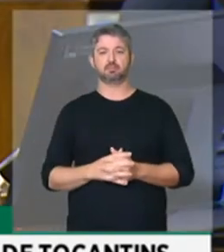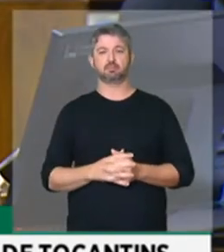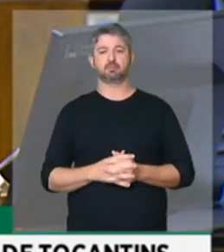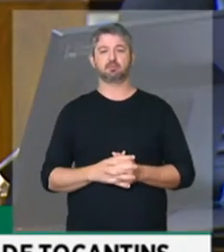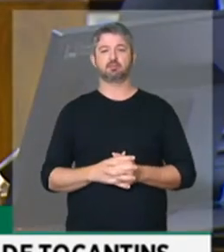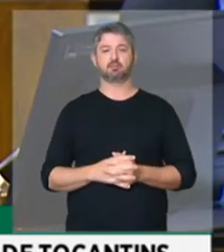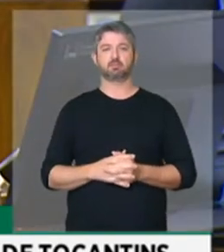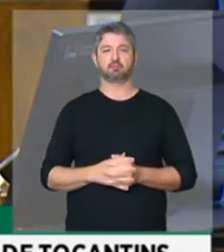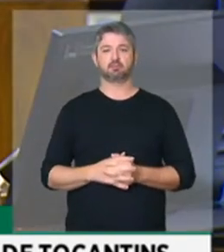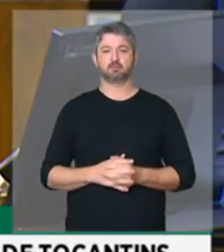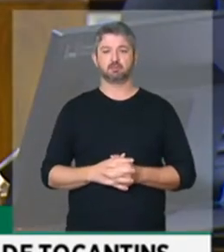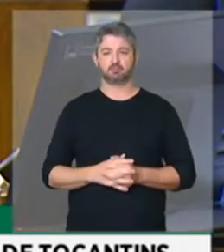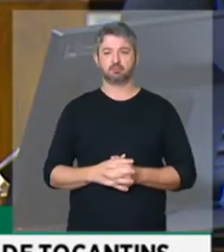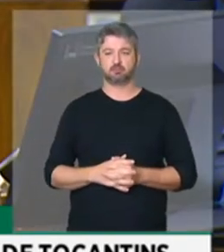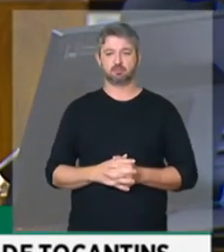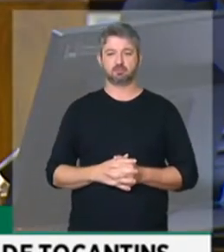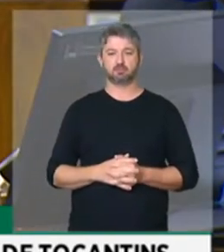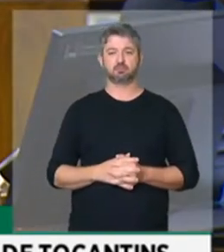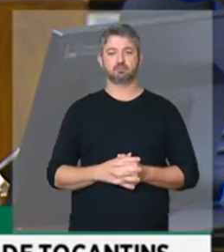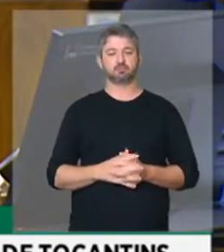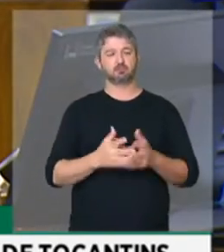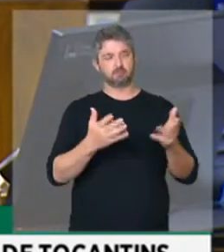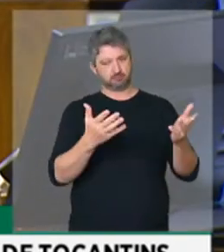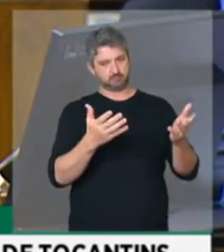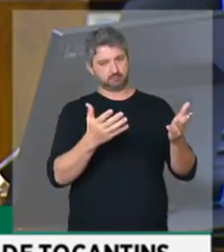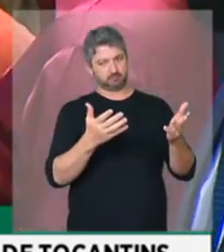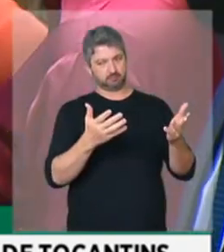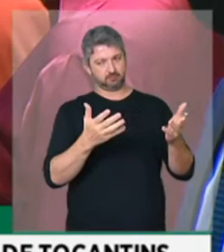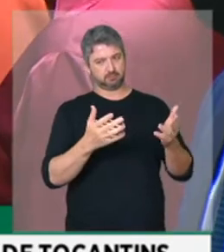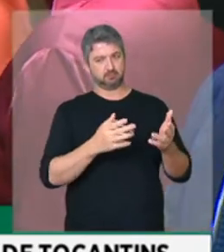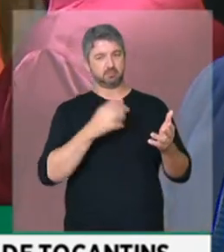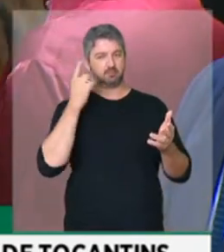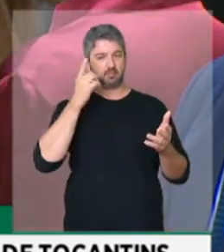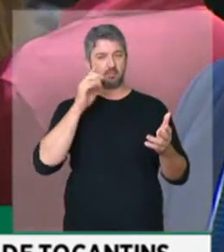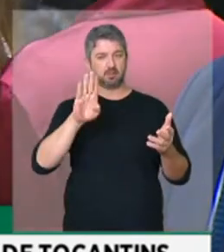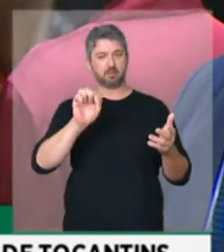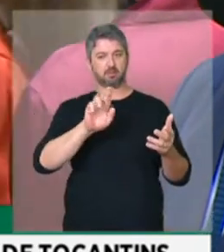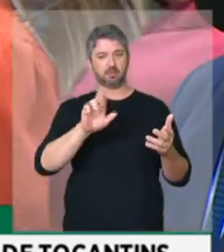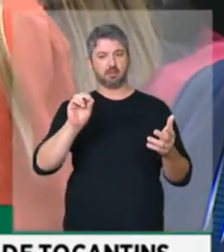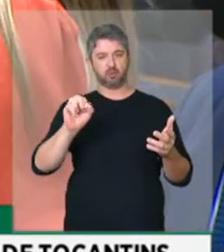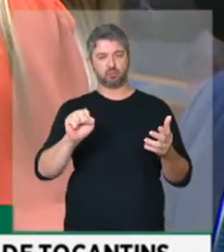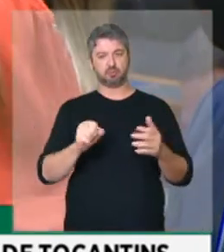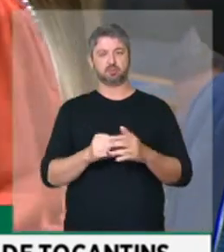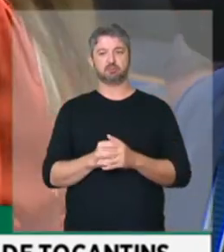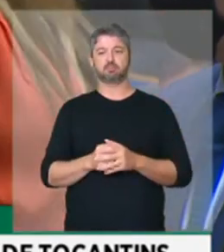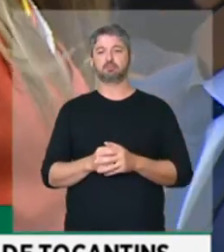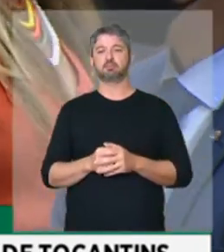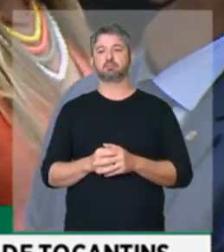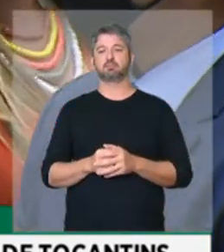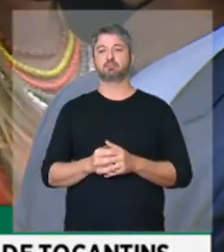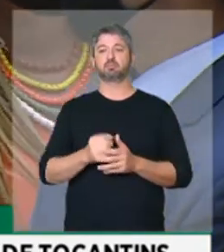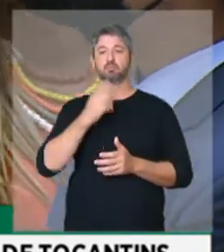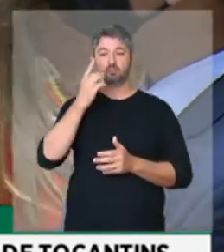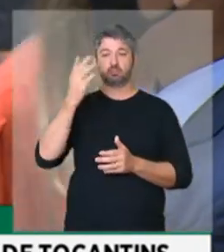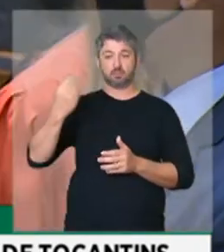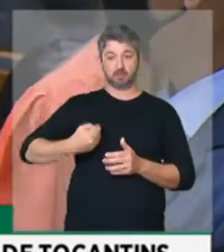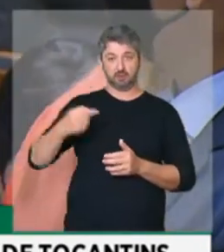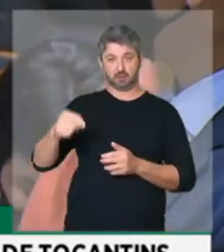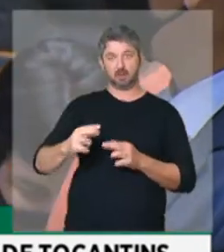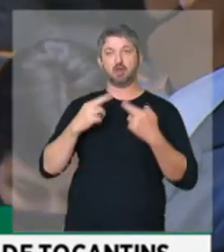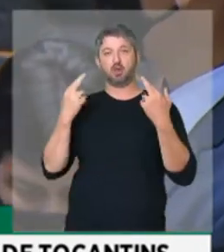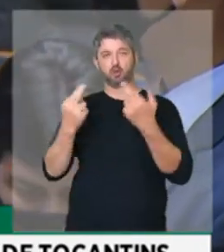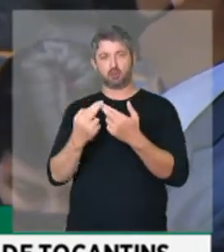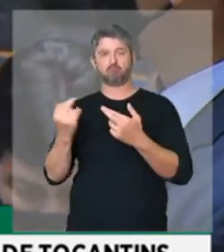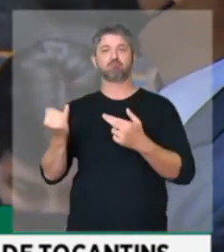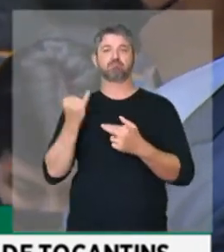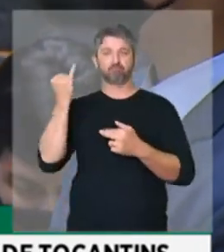Presidente. Deputado Ricardo. Eu queria aqui, o deputado Vicentim Júnior está aqui, fizemos uma reunião